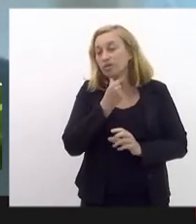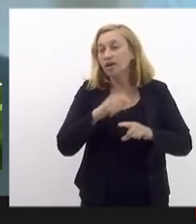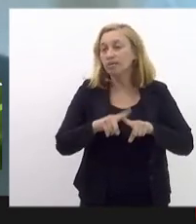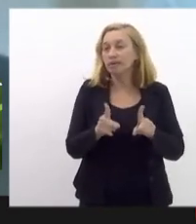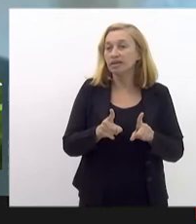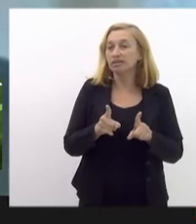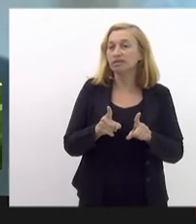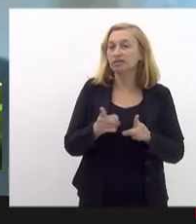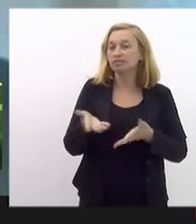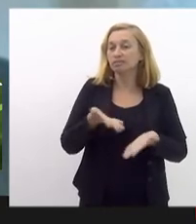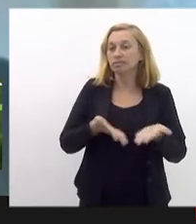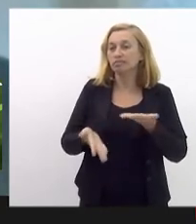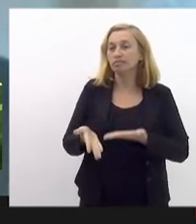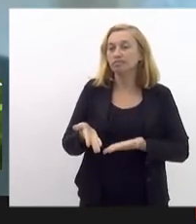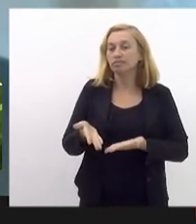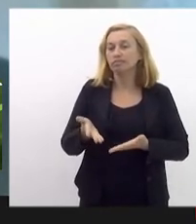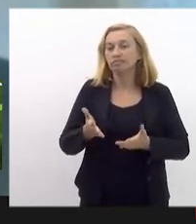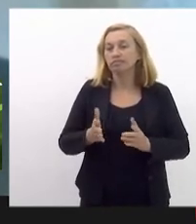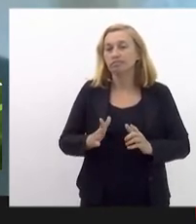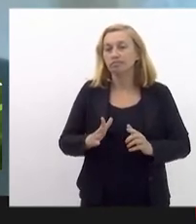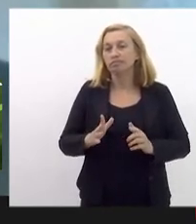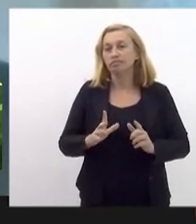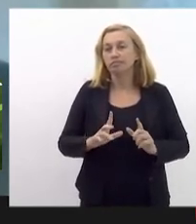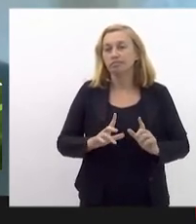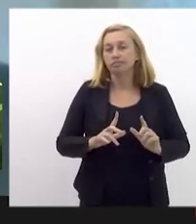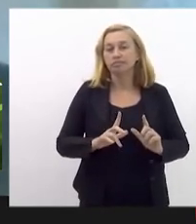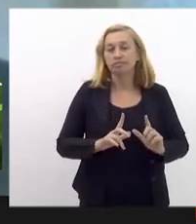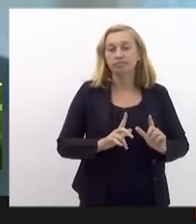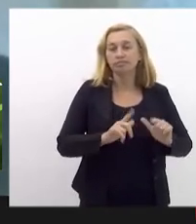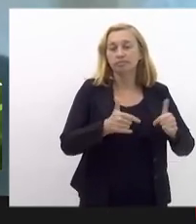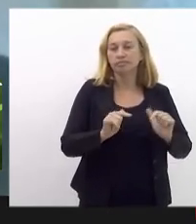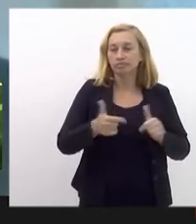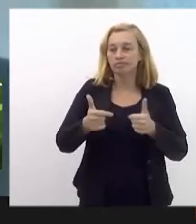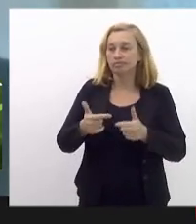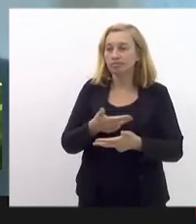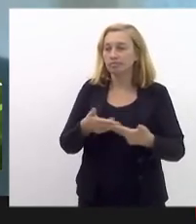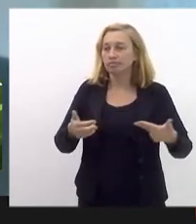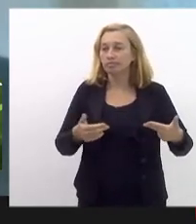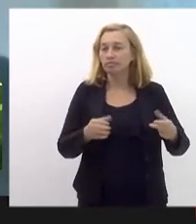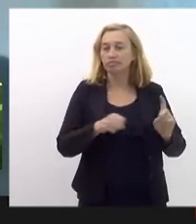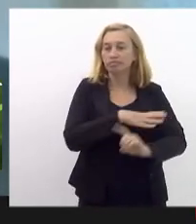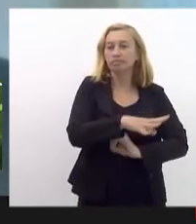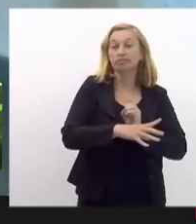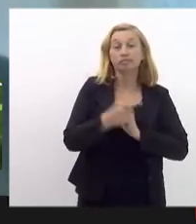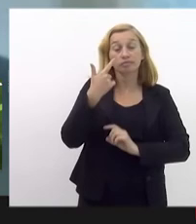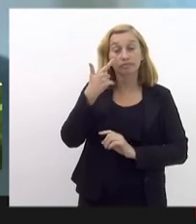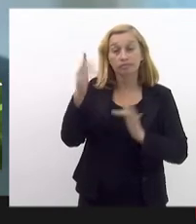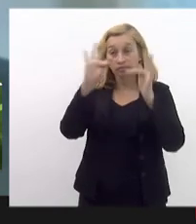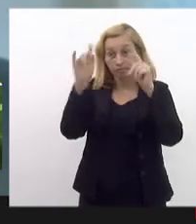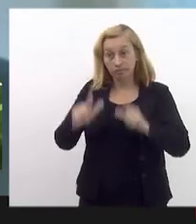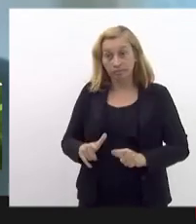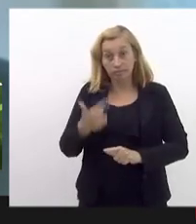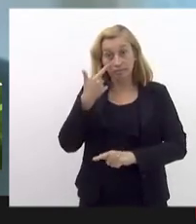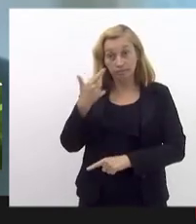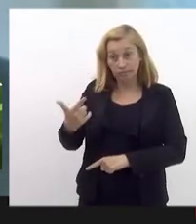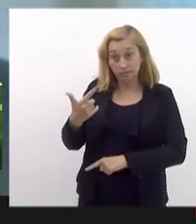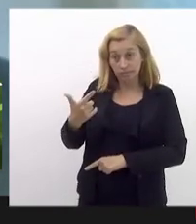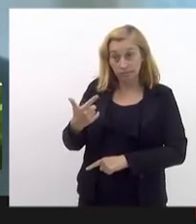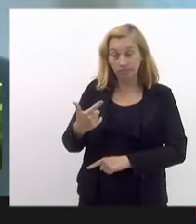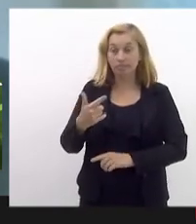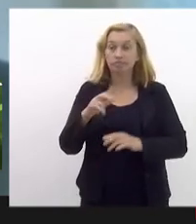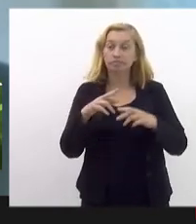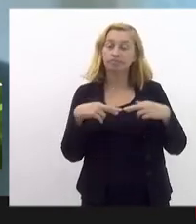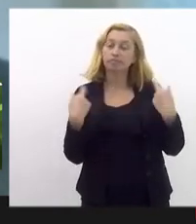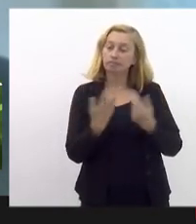uma participação muito ativa de todos os setores da sociedade. Eu fico muito satisfeito de ver que a nossa audiência pública